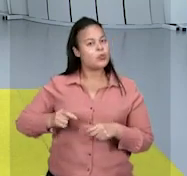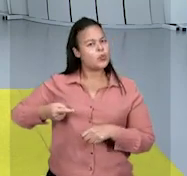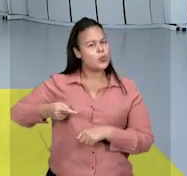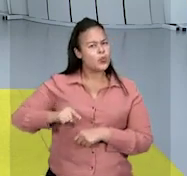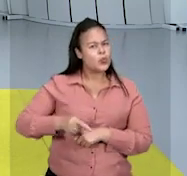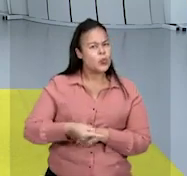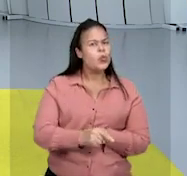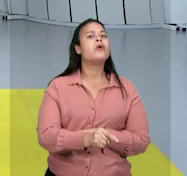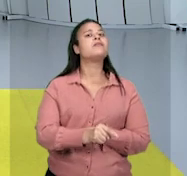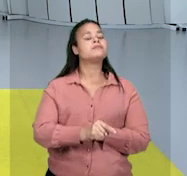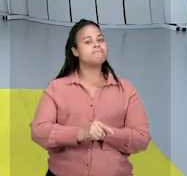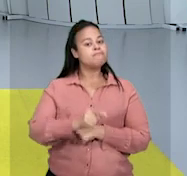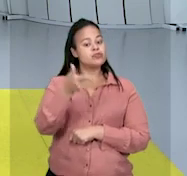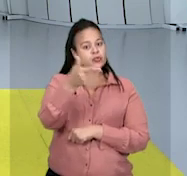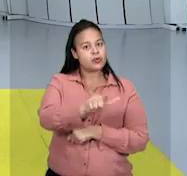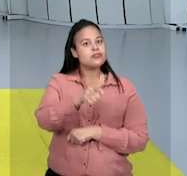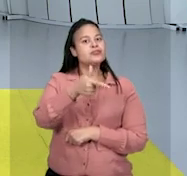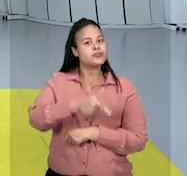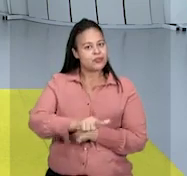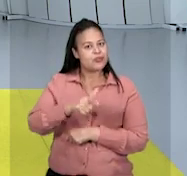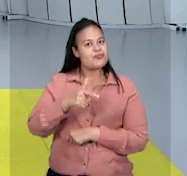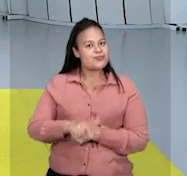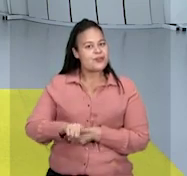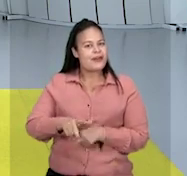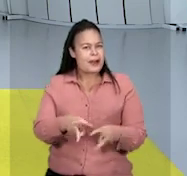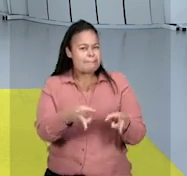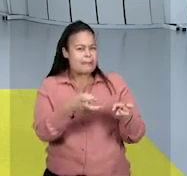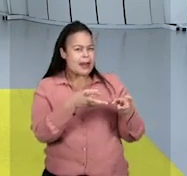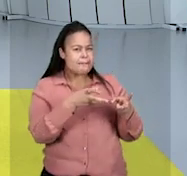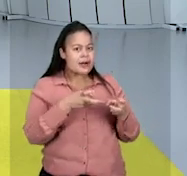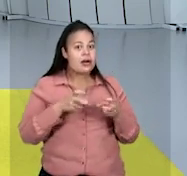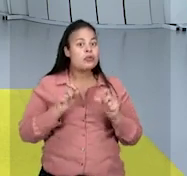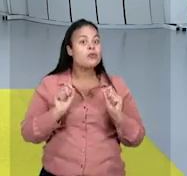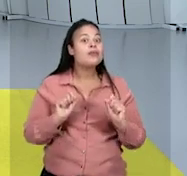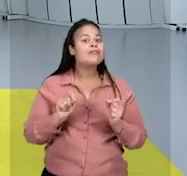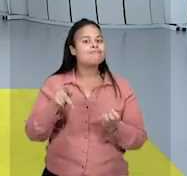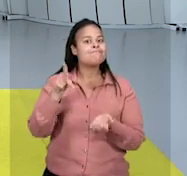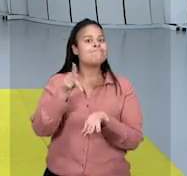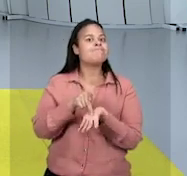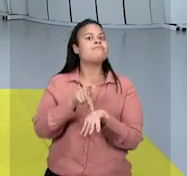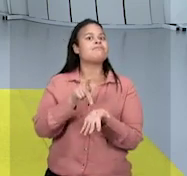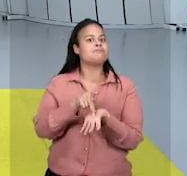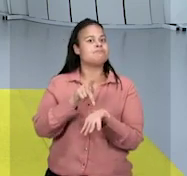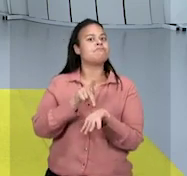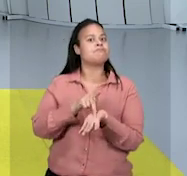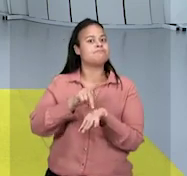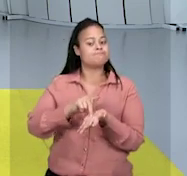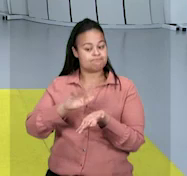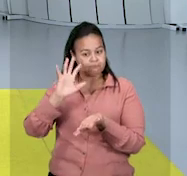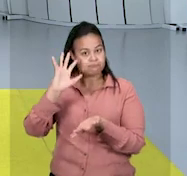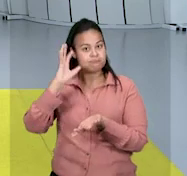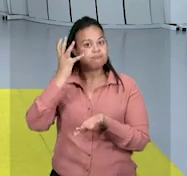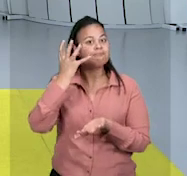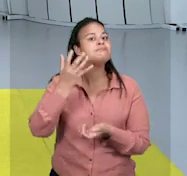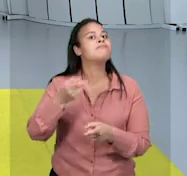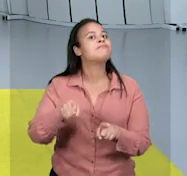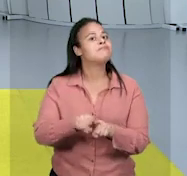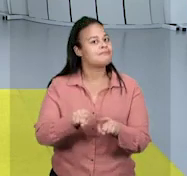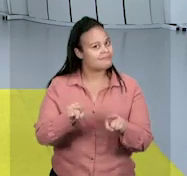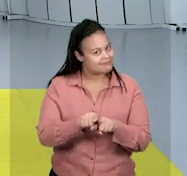aprofundando cada vez mais nesta busca da verdade, nesta busca da realização e,